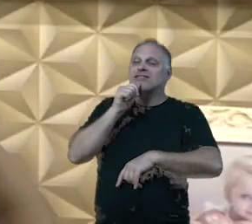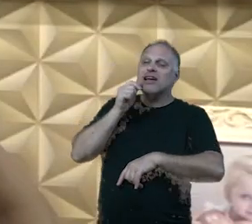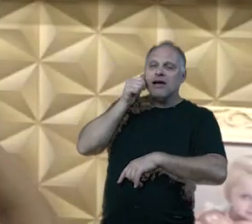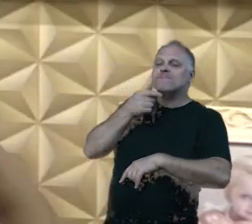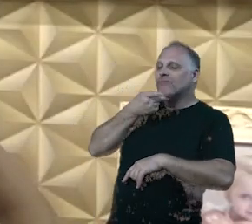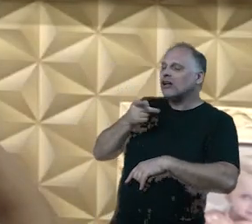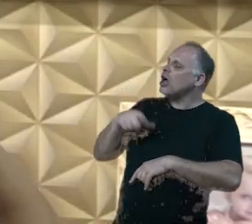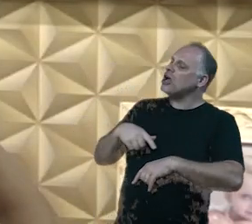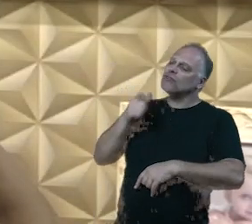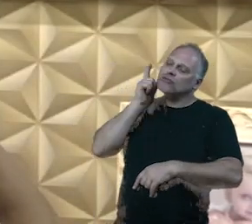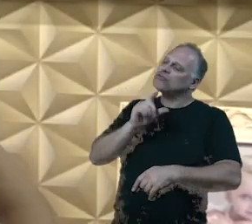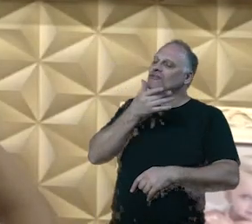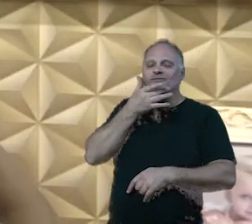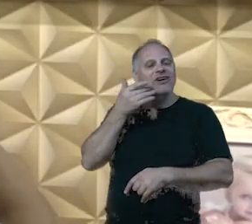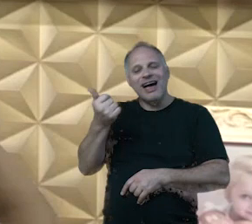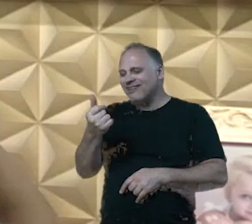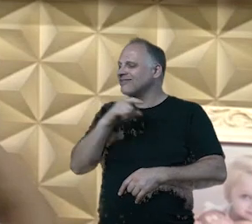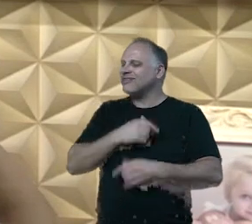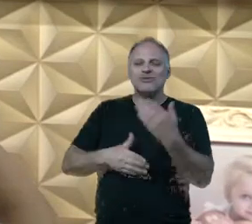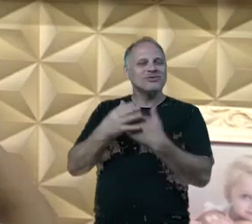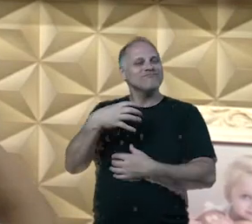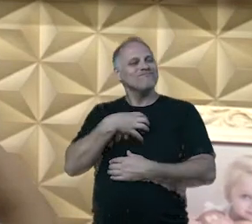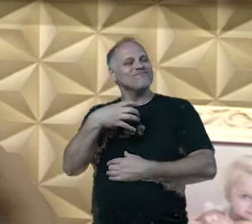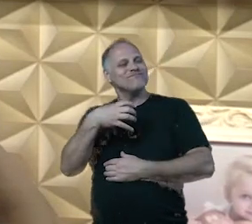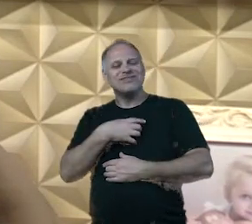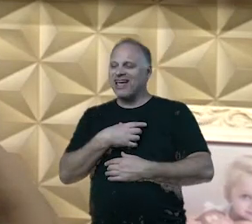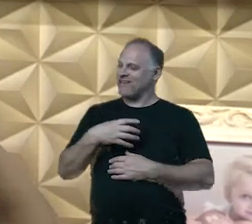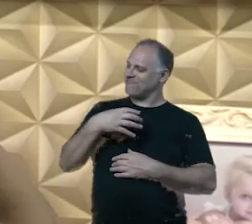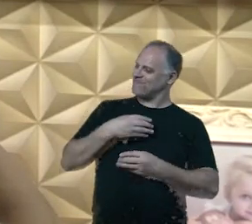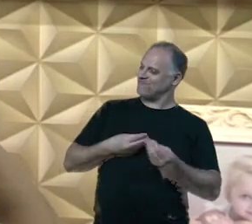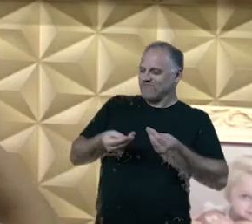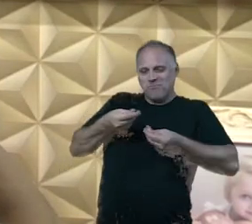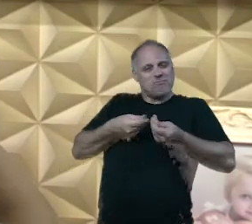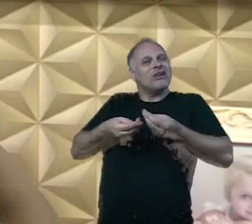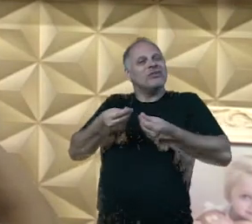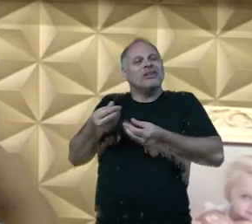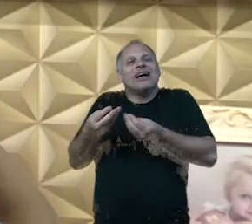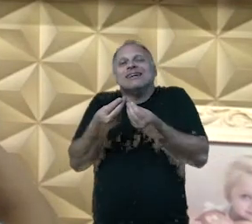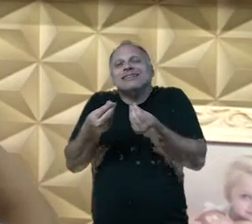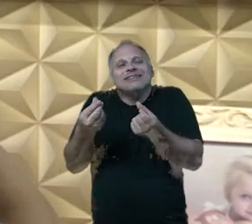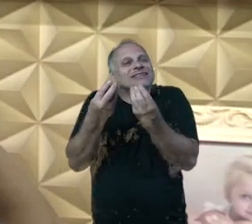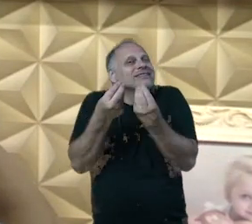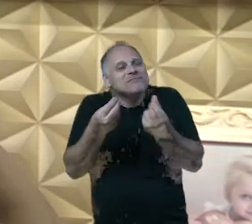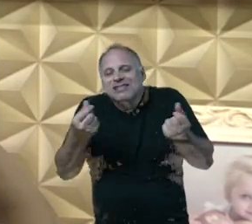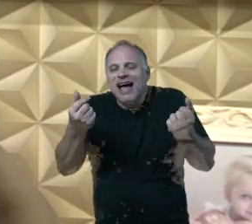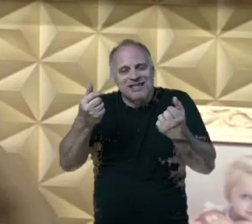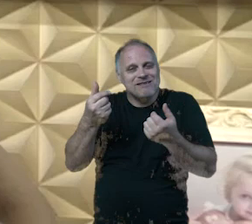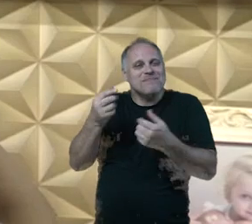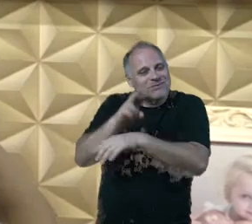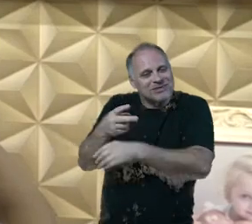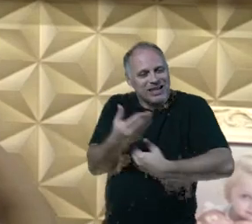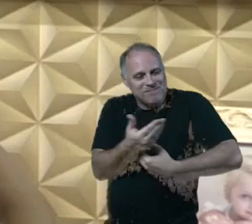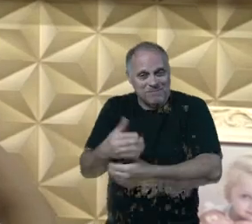E eles dizem, não, mas tu vai tirar de letra, porque tu tem todo jeitinho, tu já tem toda a técnica para cuidar de criança, para acalmar bebê. E eu digo, olha, uma